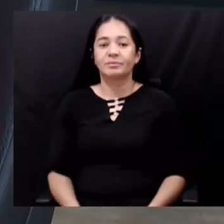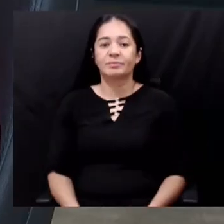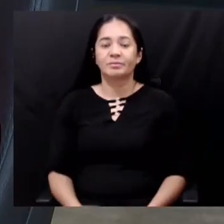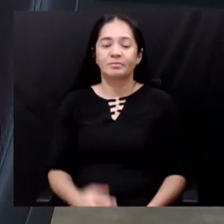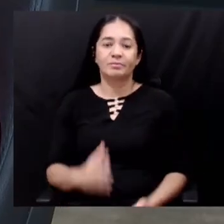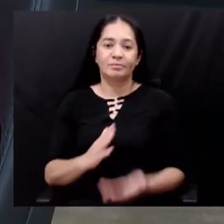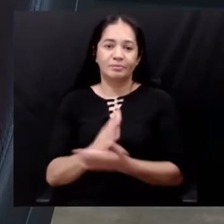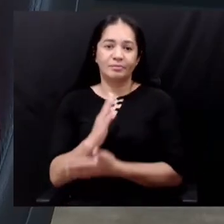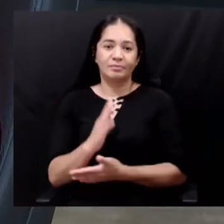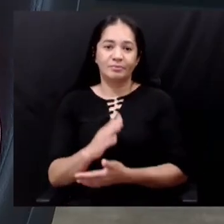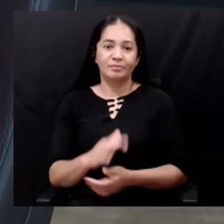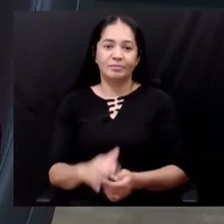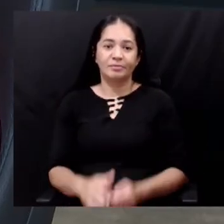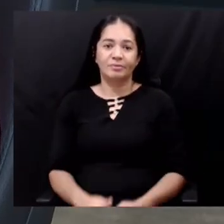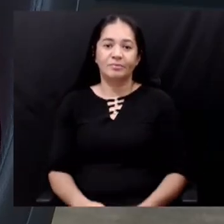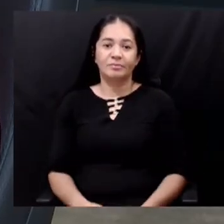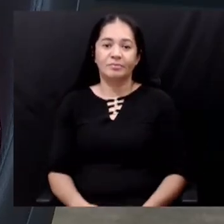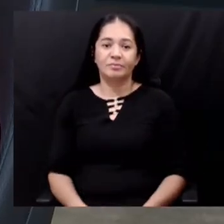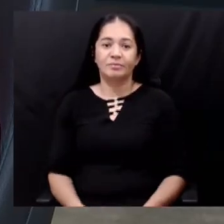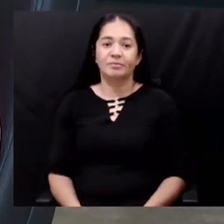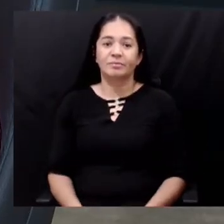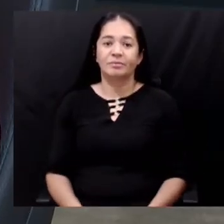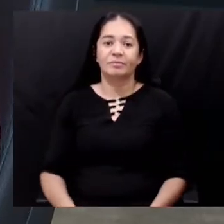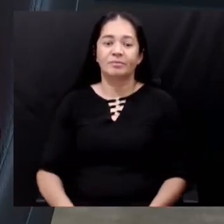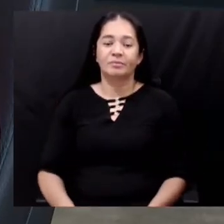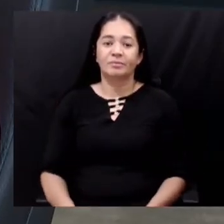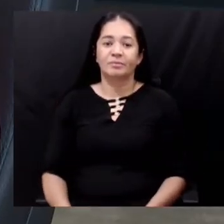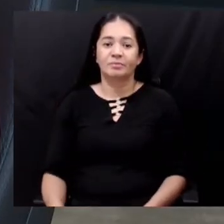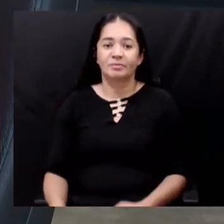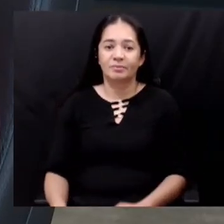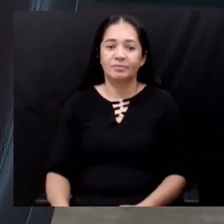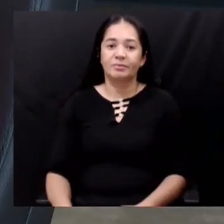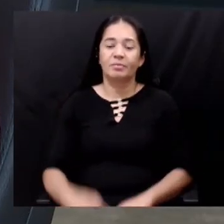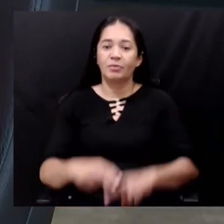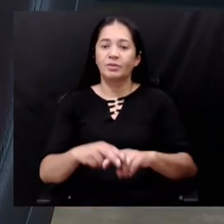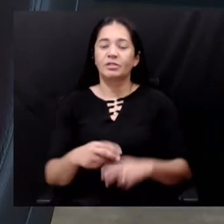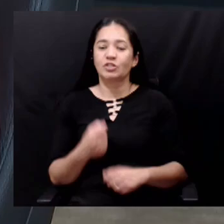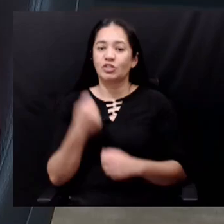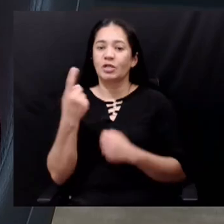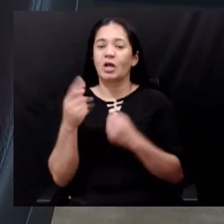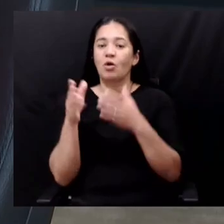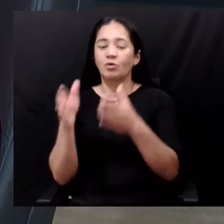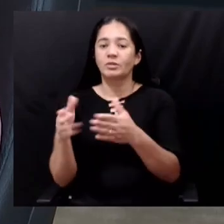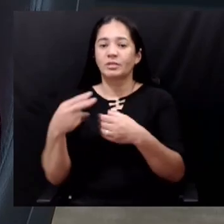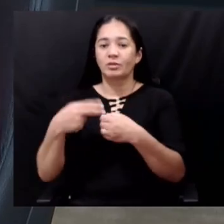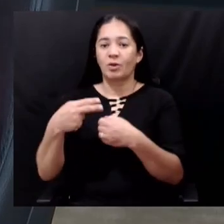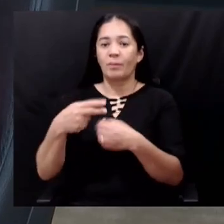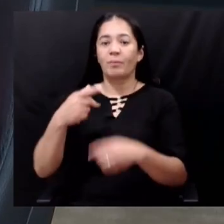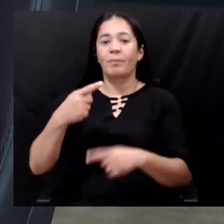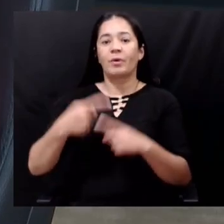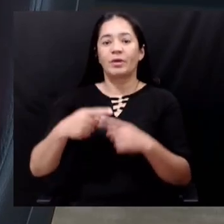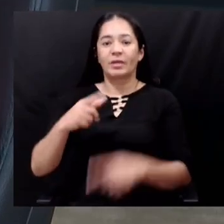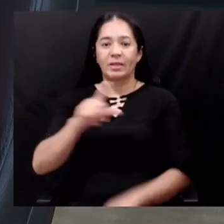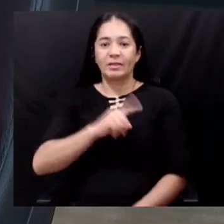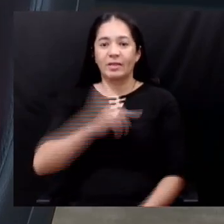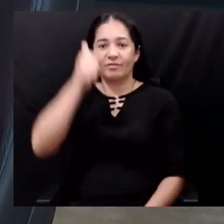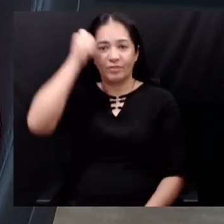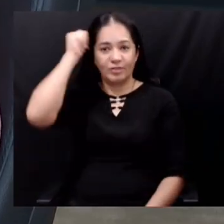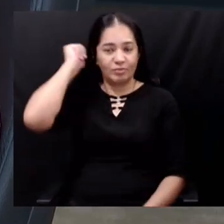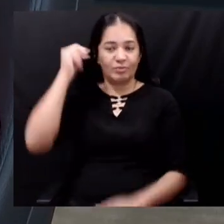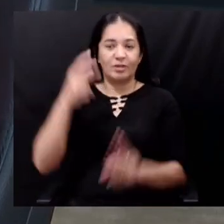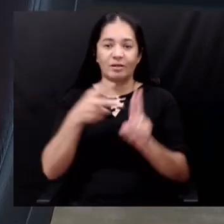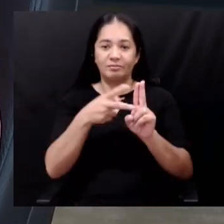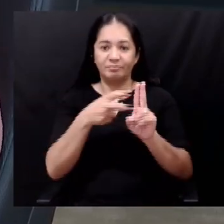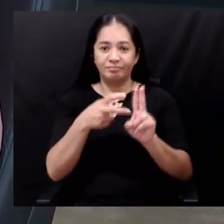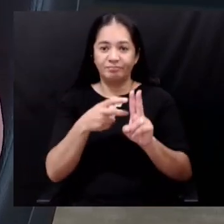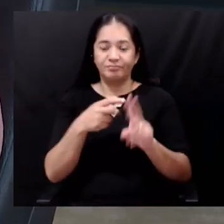indígena aqui na Unicamp, né? E daí chegam alguns aqui com a gente. Aí eu queria te fazer uma pergunta. Não é para